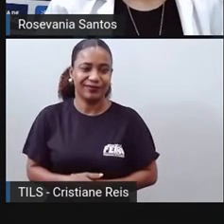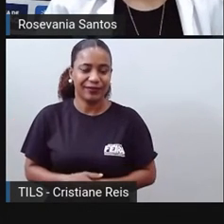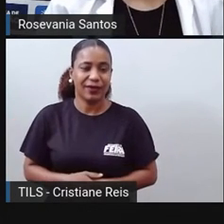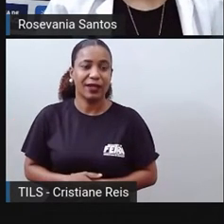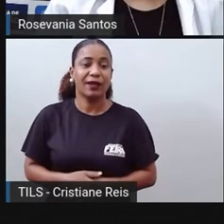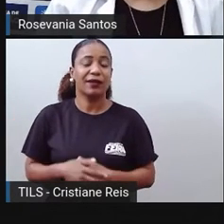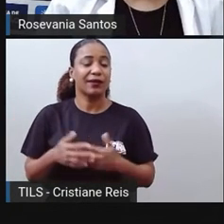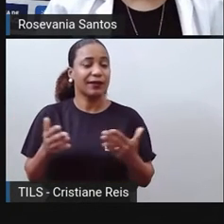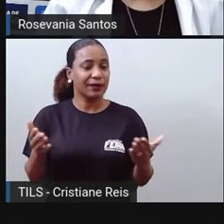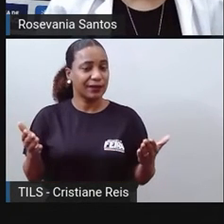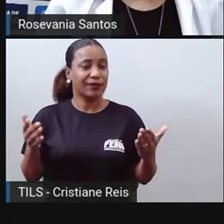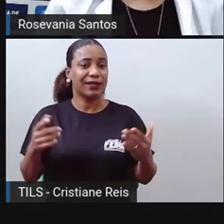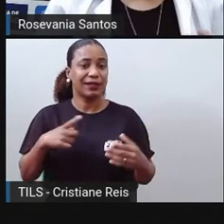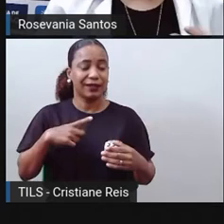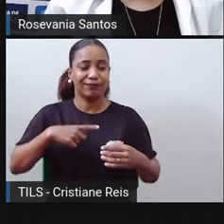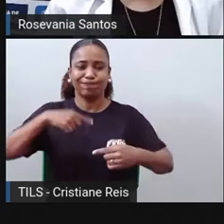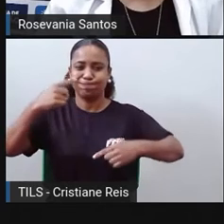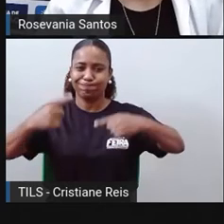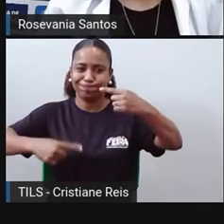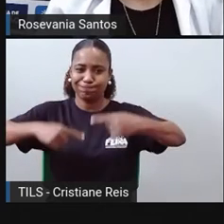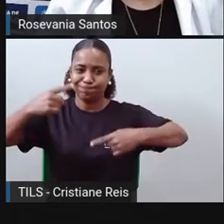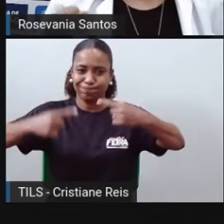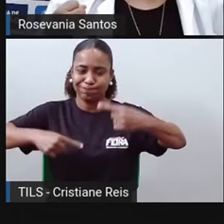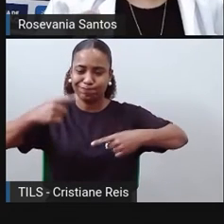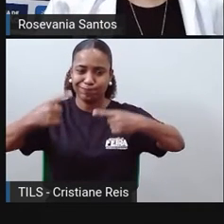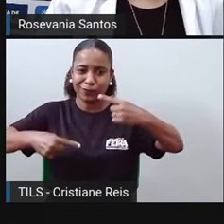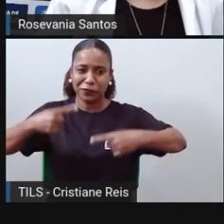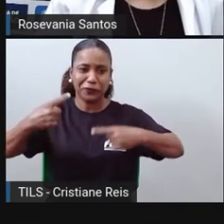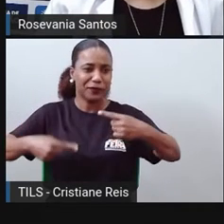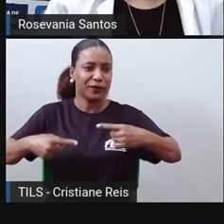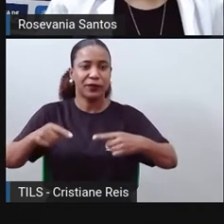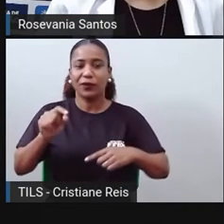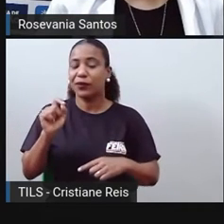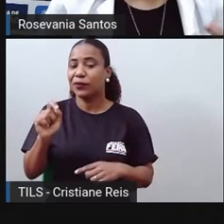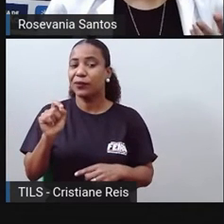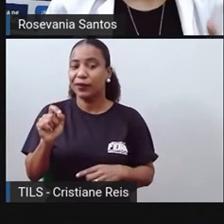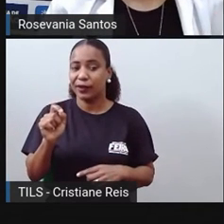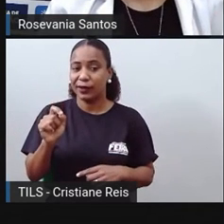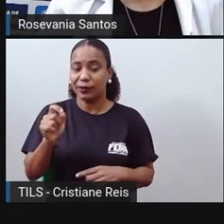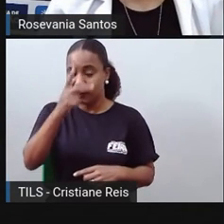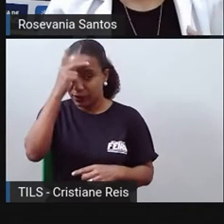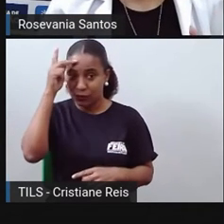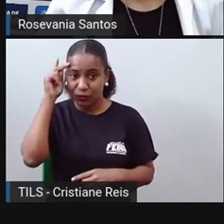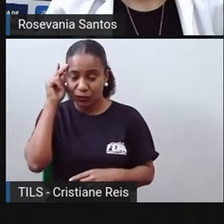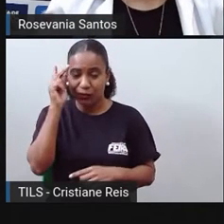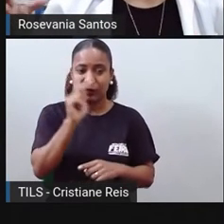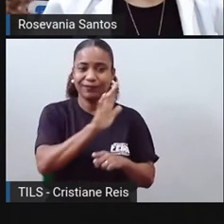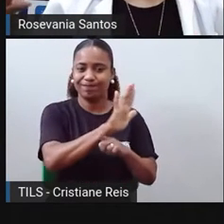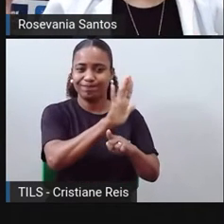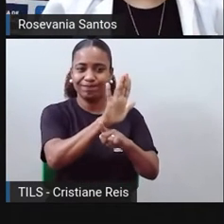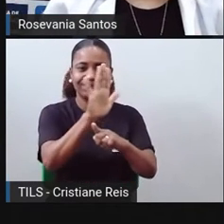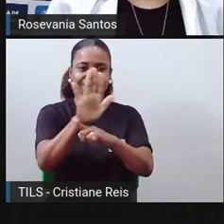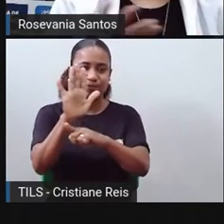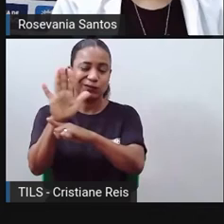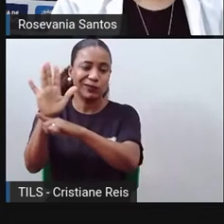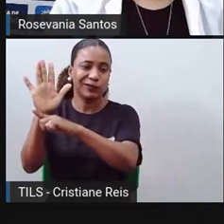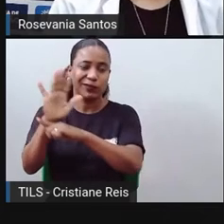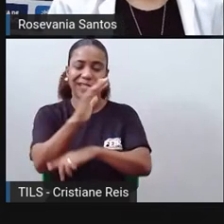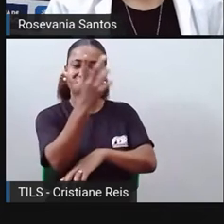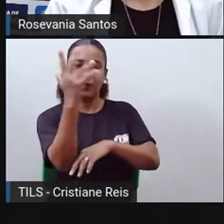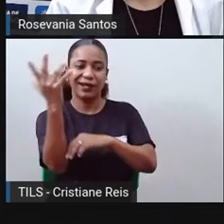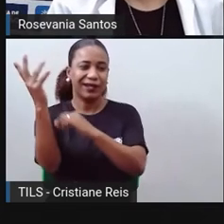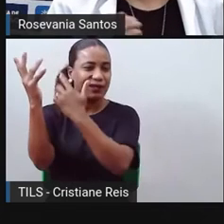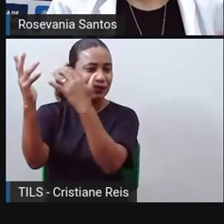conflitos, principalmente com os ambientalistas, porque é um espaço natural, é um espaço ainda pouco estudado, comparado com